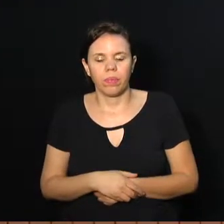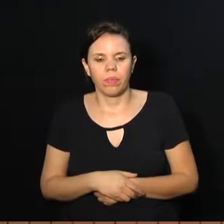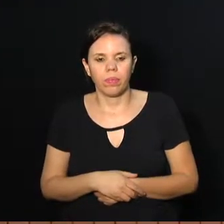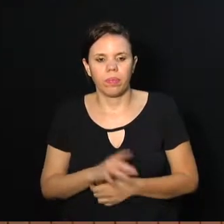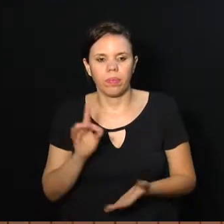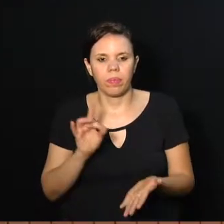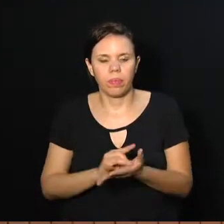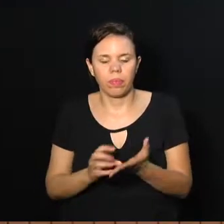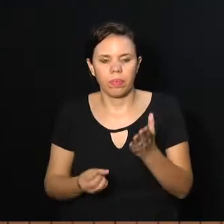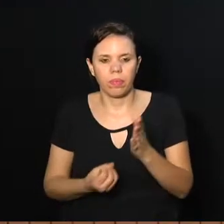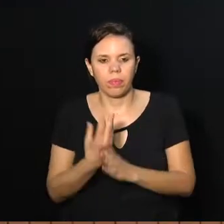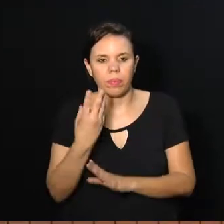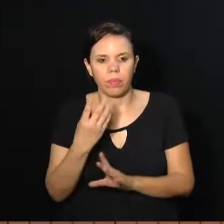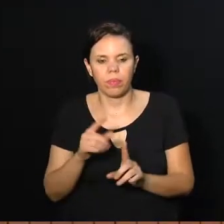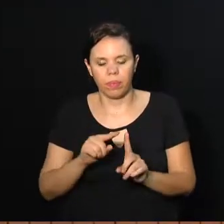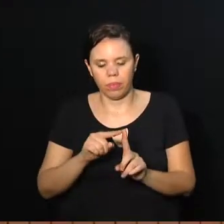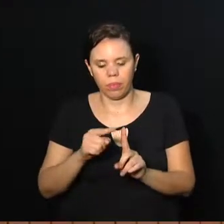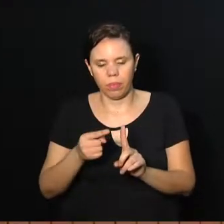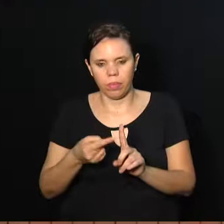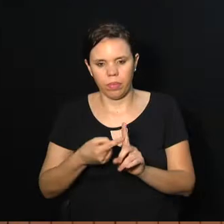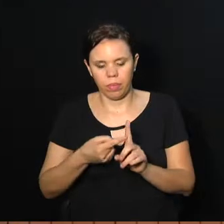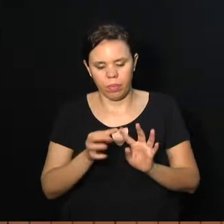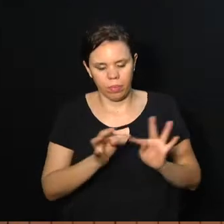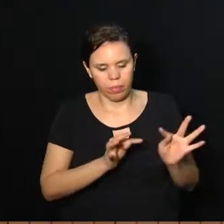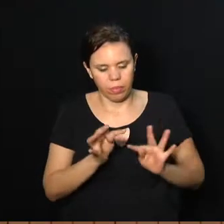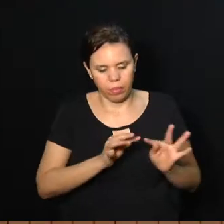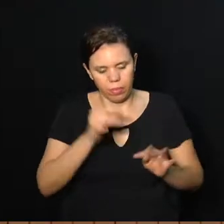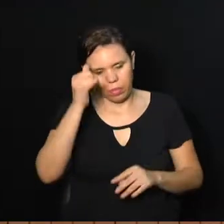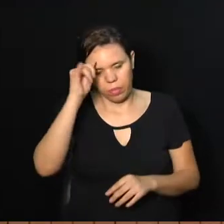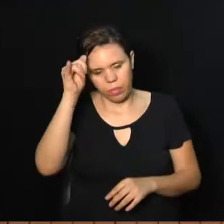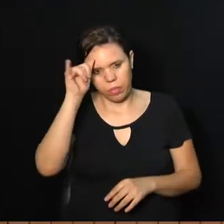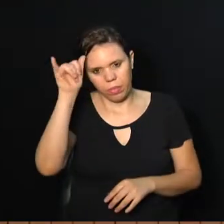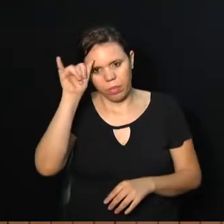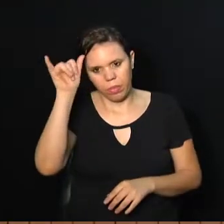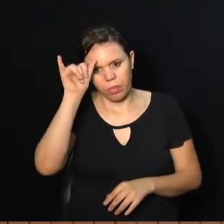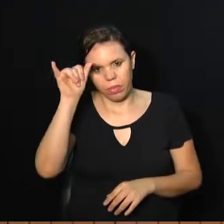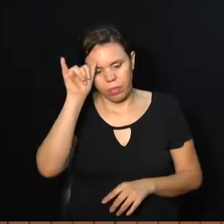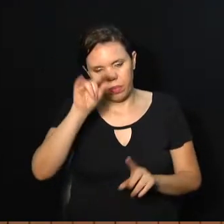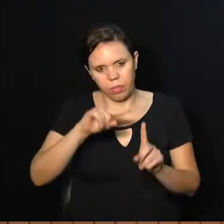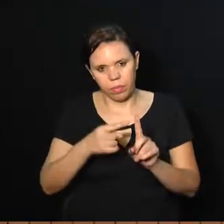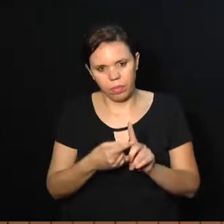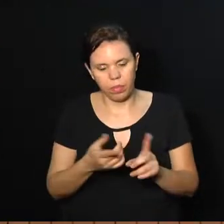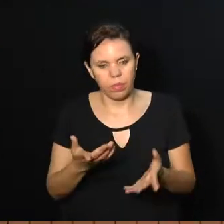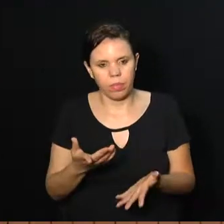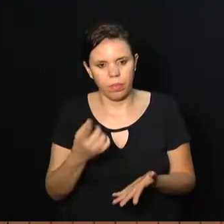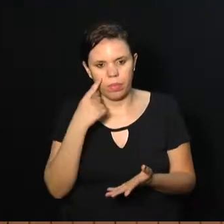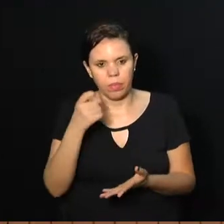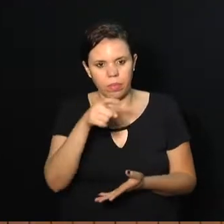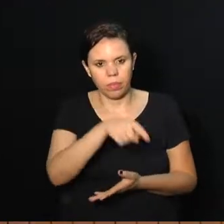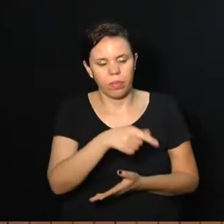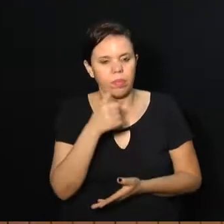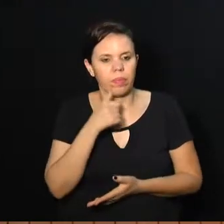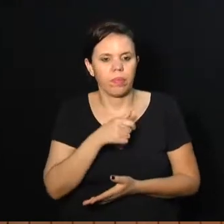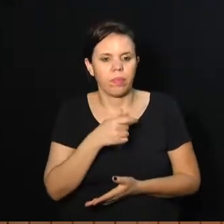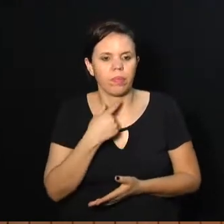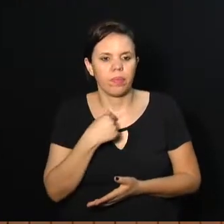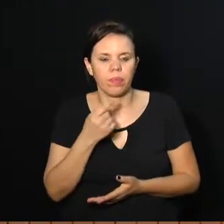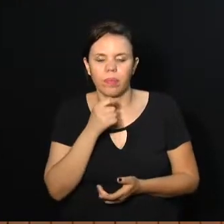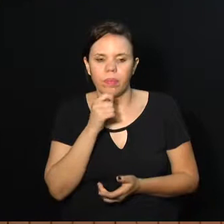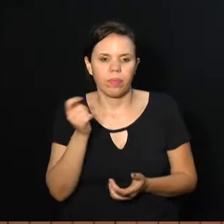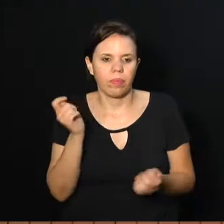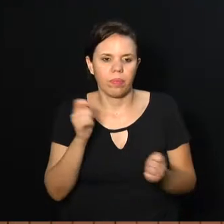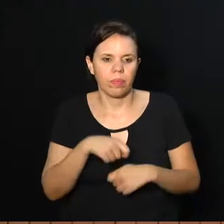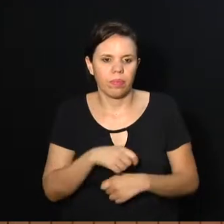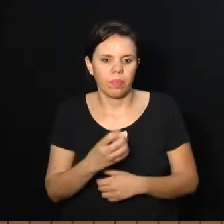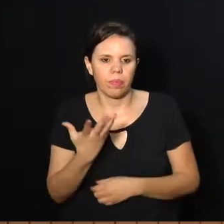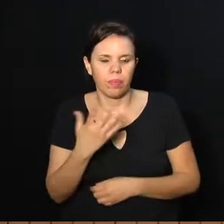realização da laqueadura, caso fosse o desejo dessa mulher? Isso não seria interessante, porque eu acho que não é possível hoje, né?